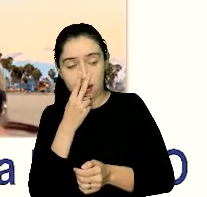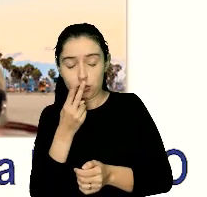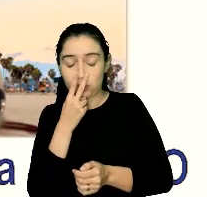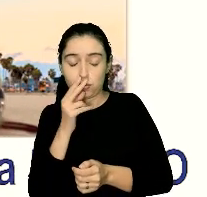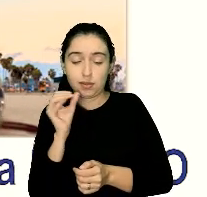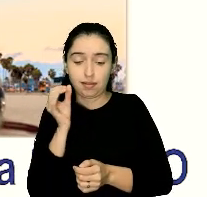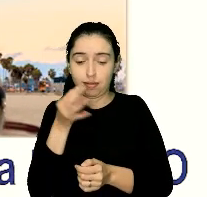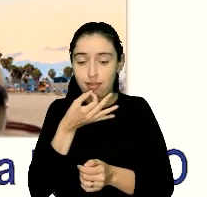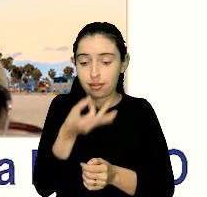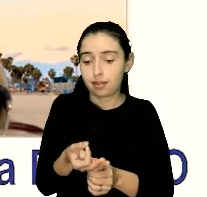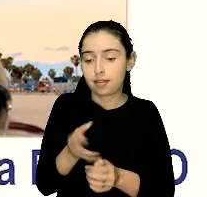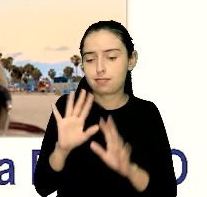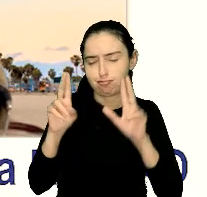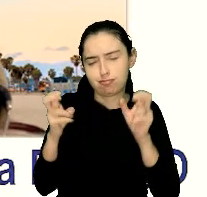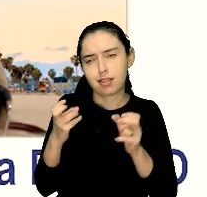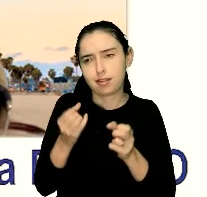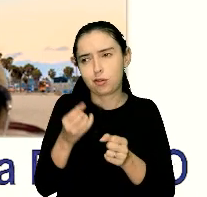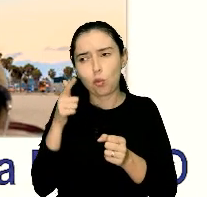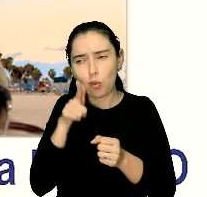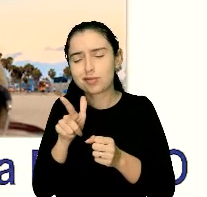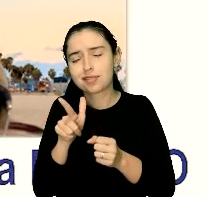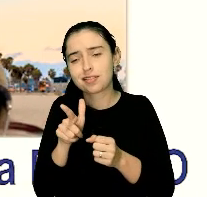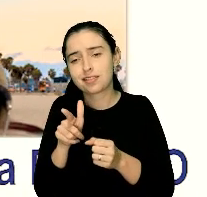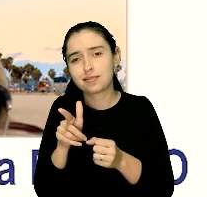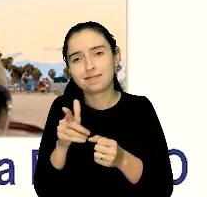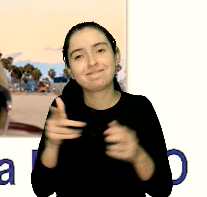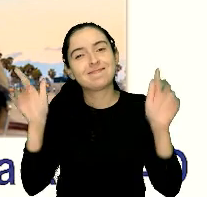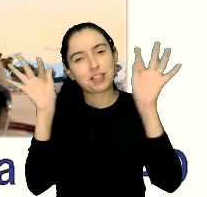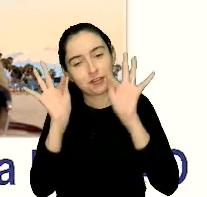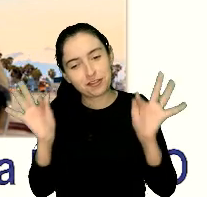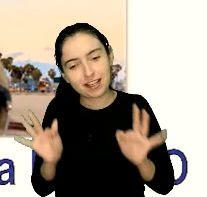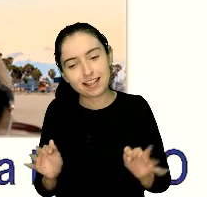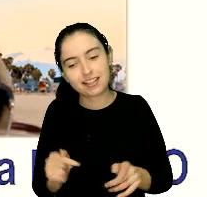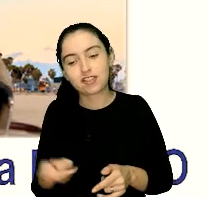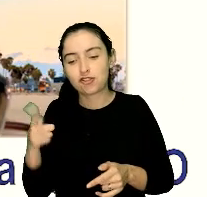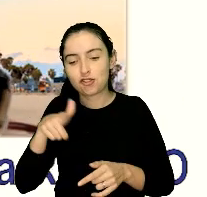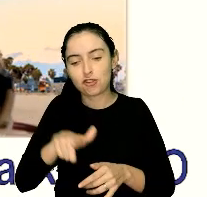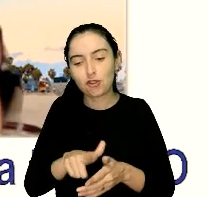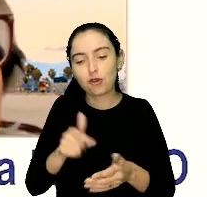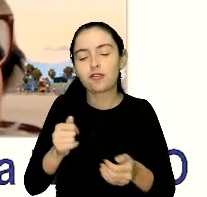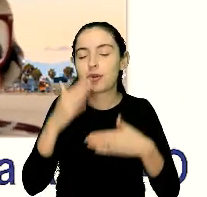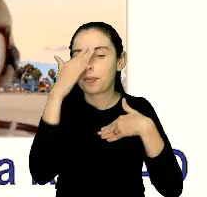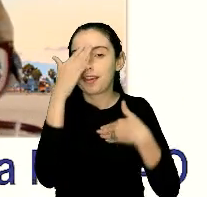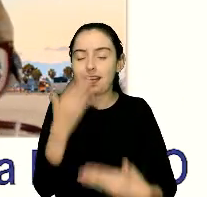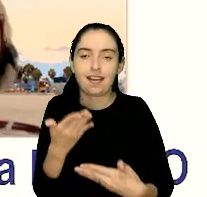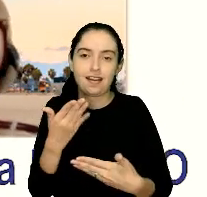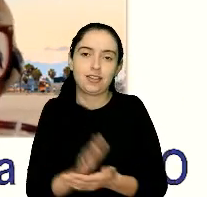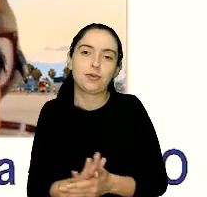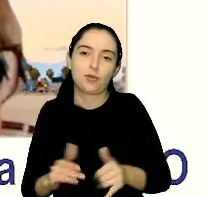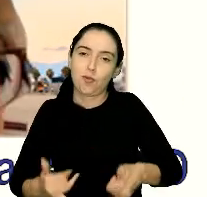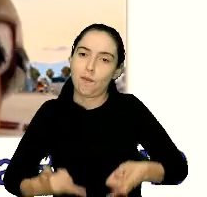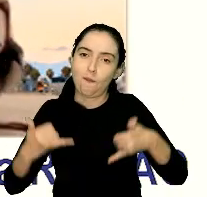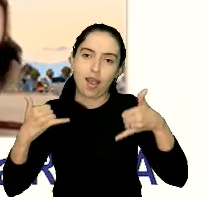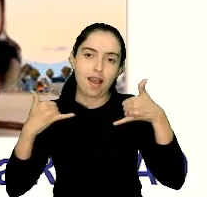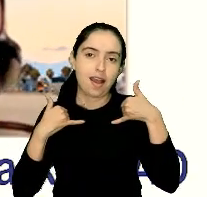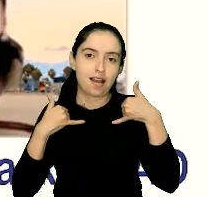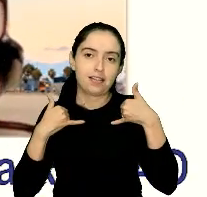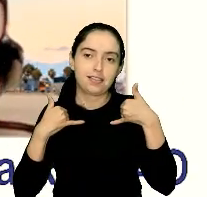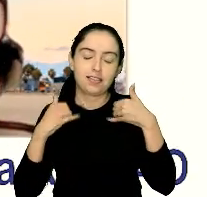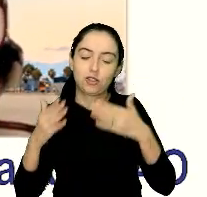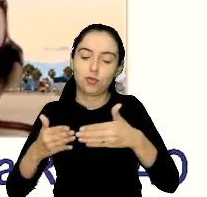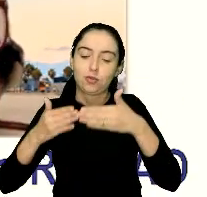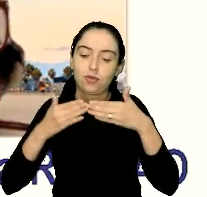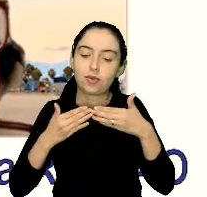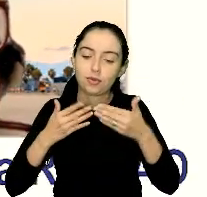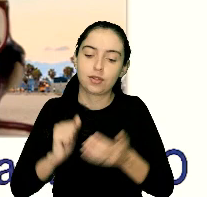eu conseguir passar isso para vocês, eu já fico muito feliz. Mais uma vez, muito obrigada e muito honrada por esse convite e